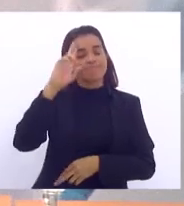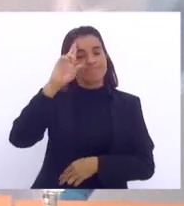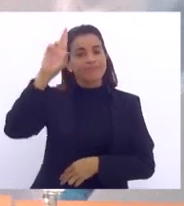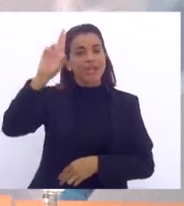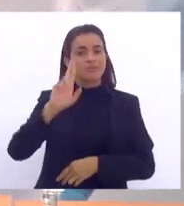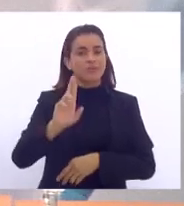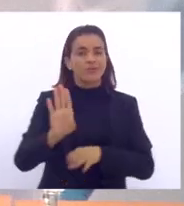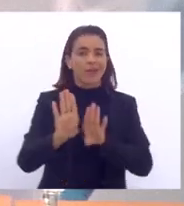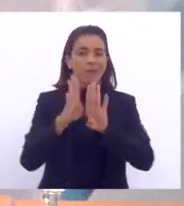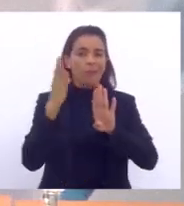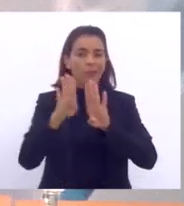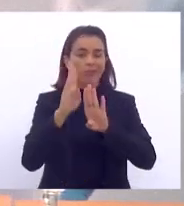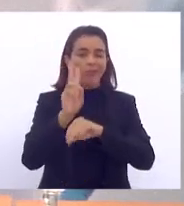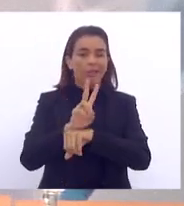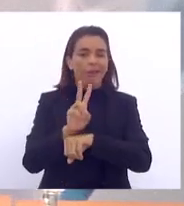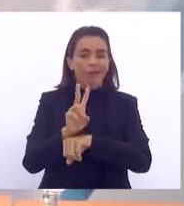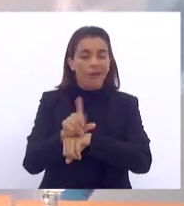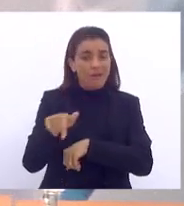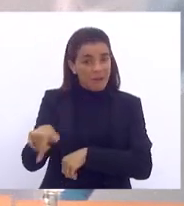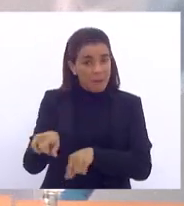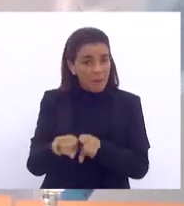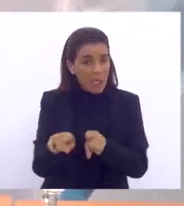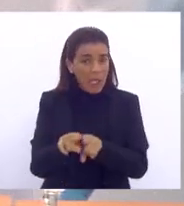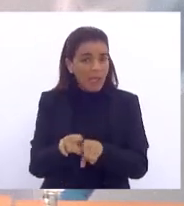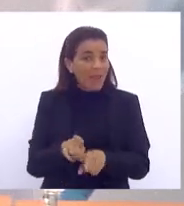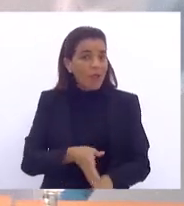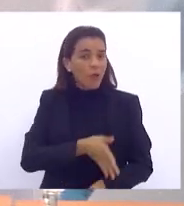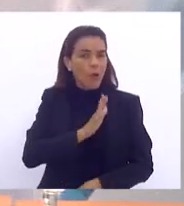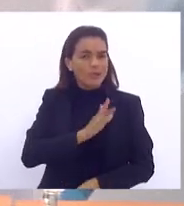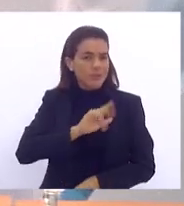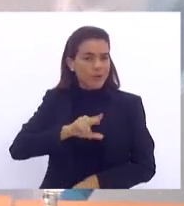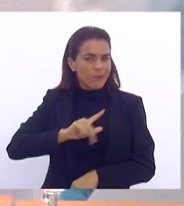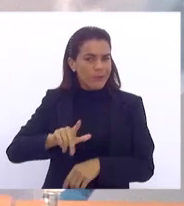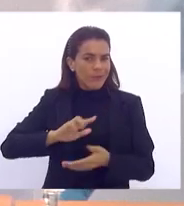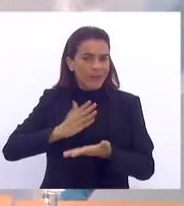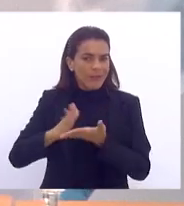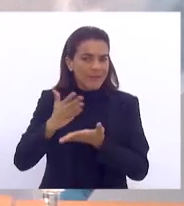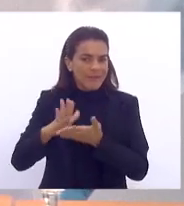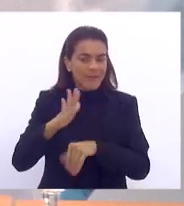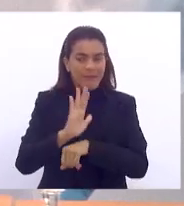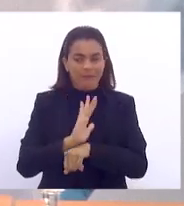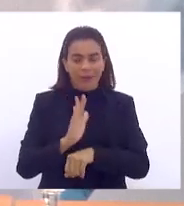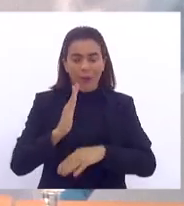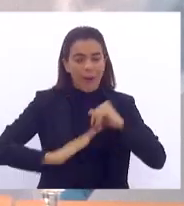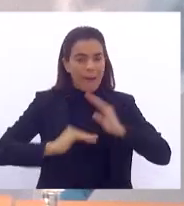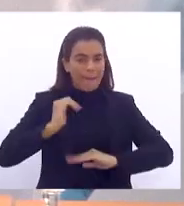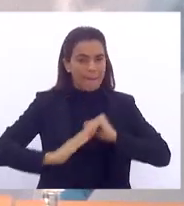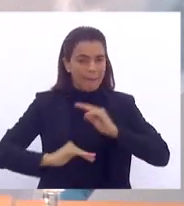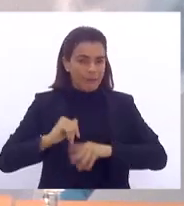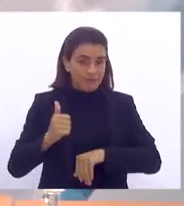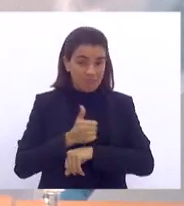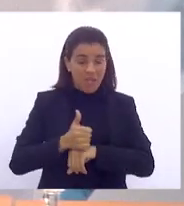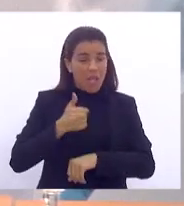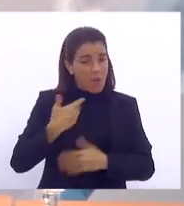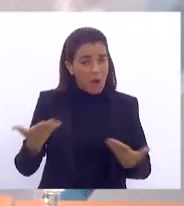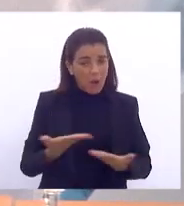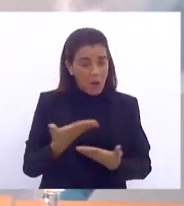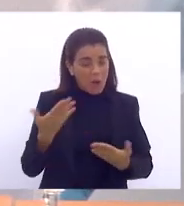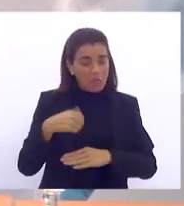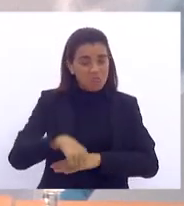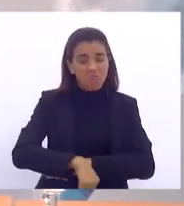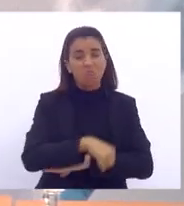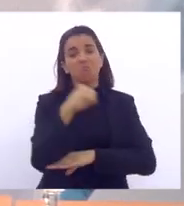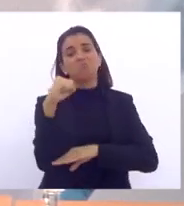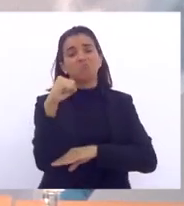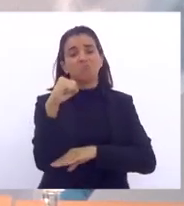culto do mundo isso tá no coração de cada um e não na profiss na profissão que ele ocupa então assim tô aqui de cabeça erguida muita